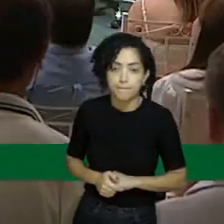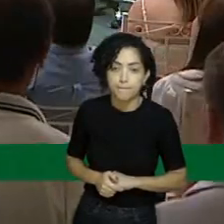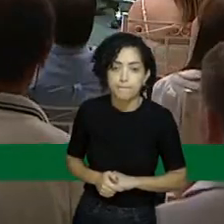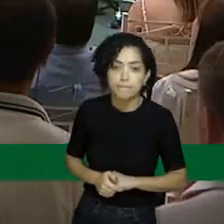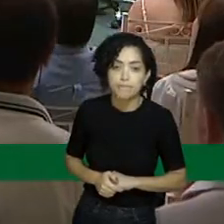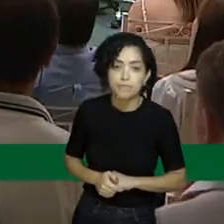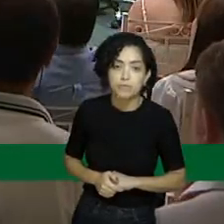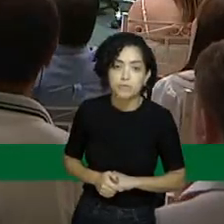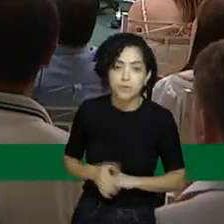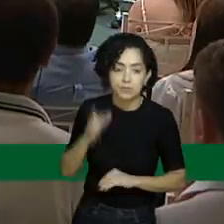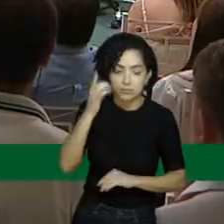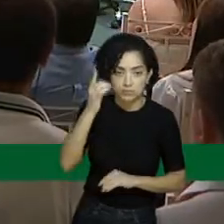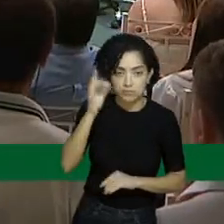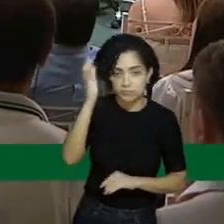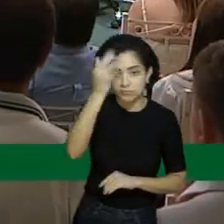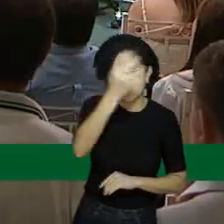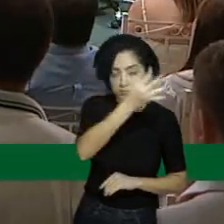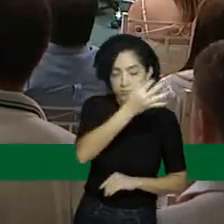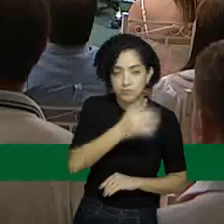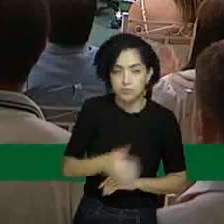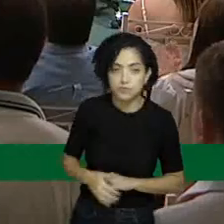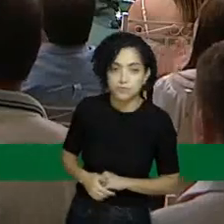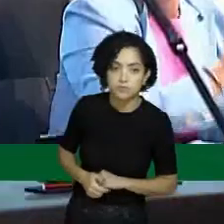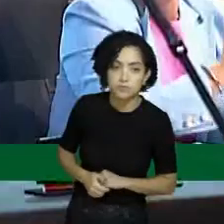Deputado Fabiano da Luz.